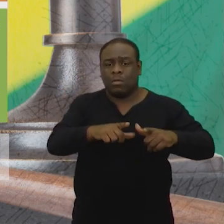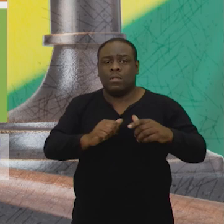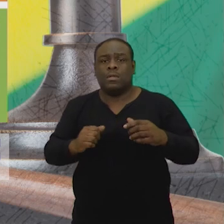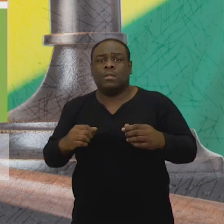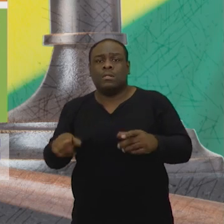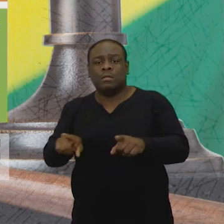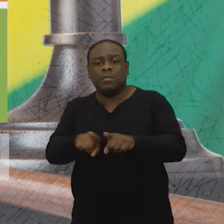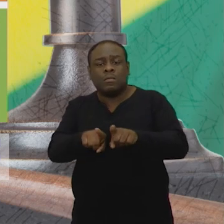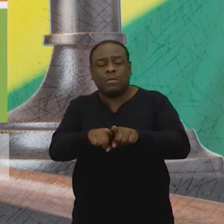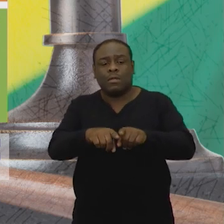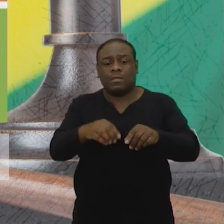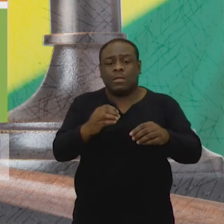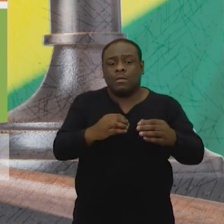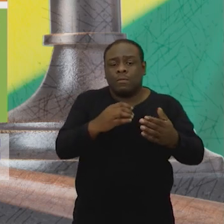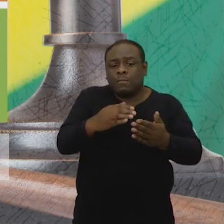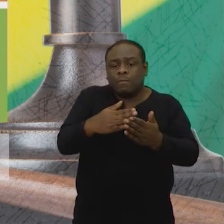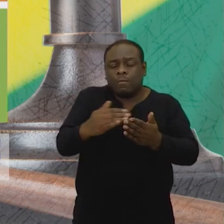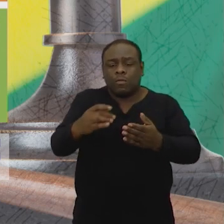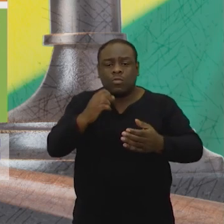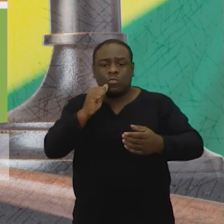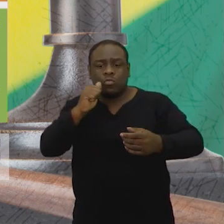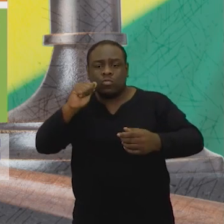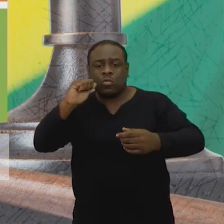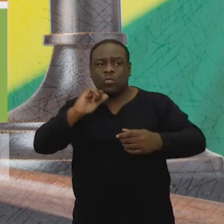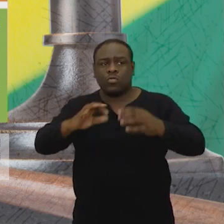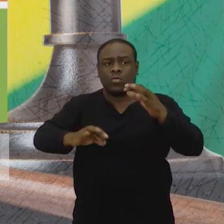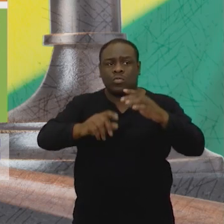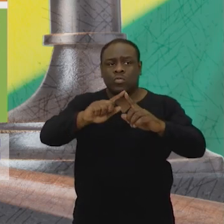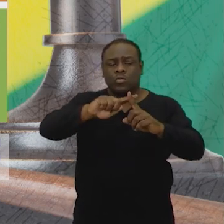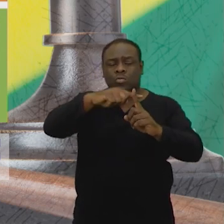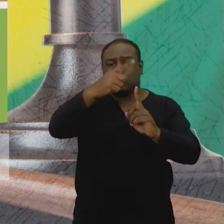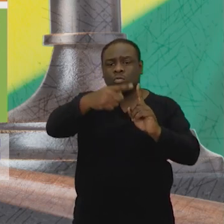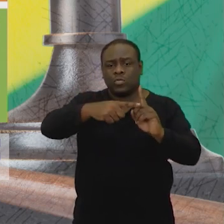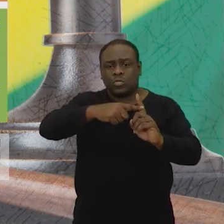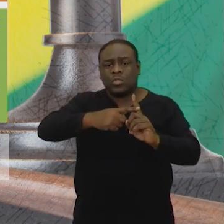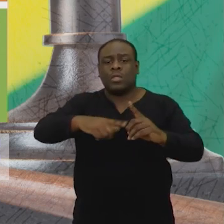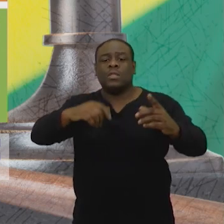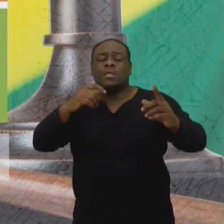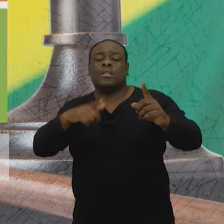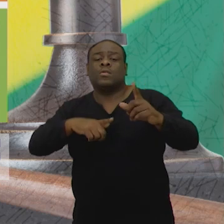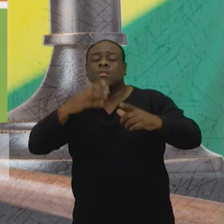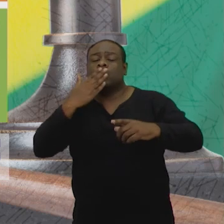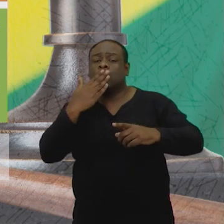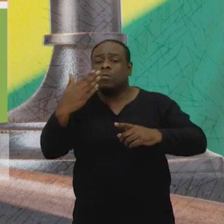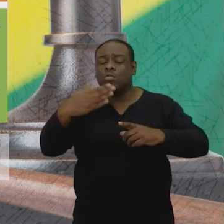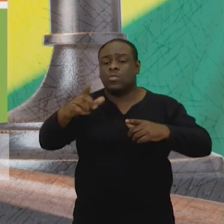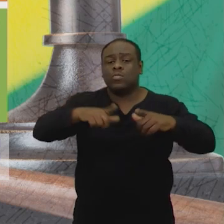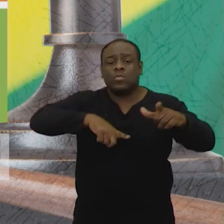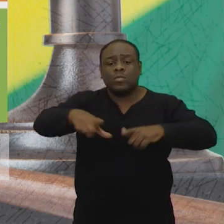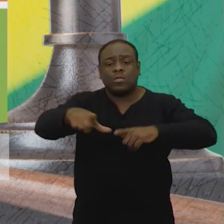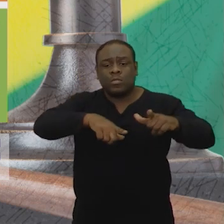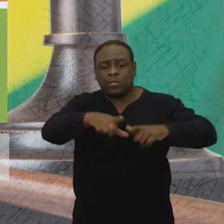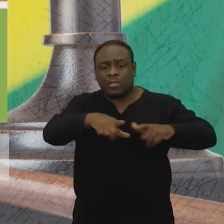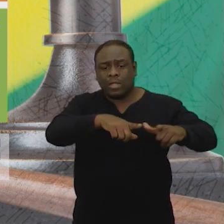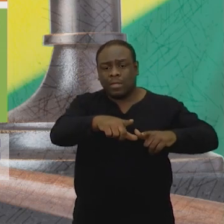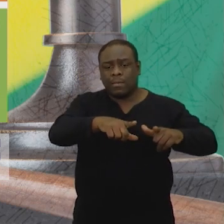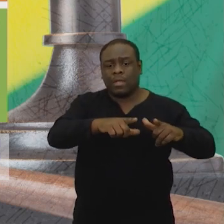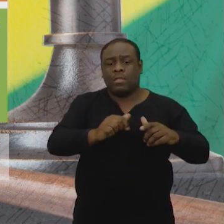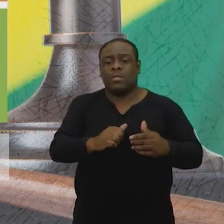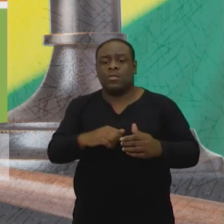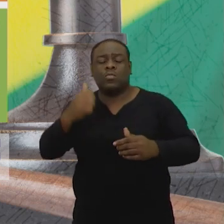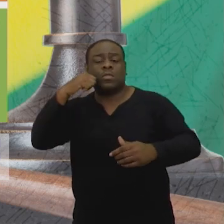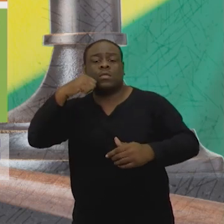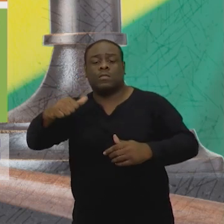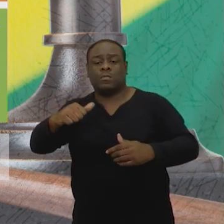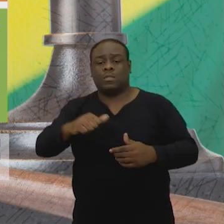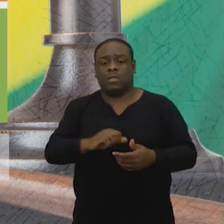licença pós-parto e sua jornada de trabalho. Olha só, então ela está pedindo, né, para que seja olhada a situação das